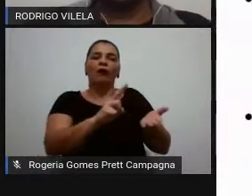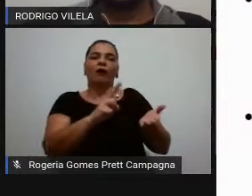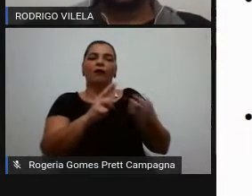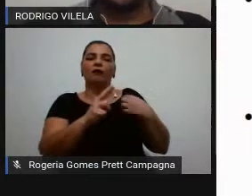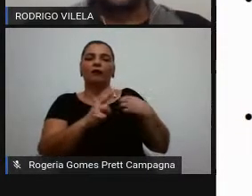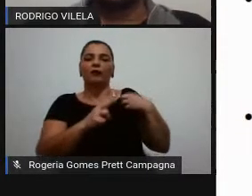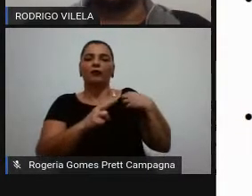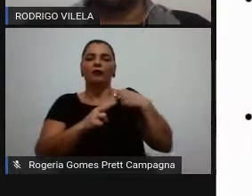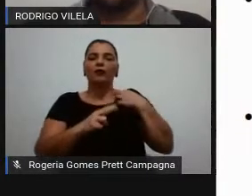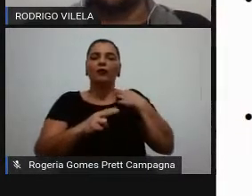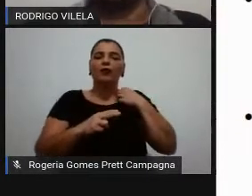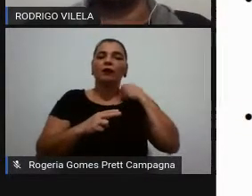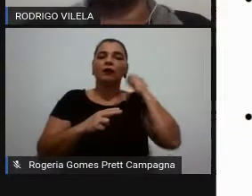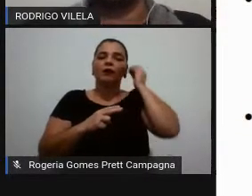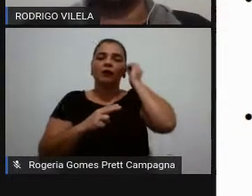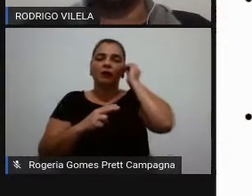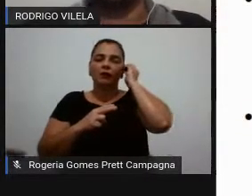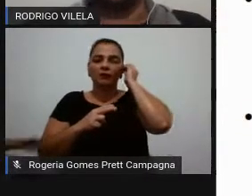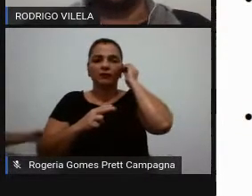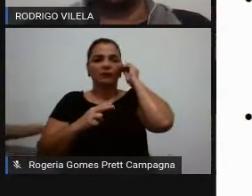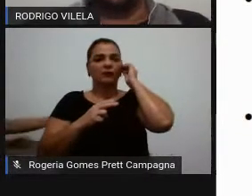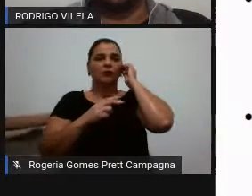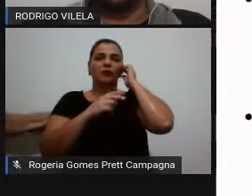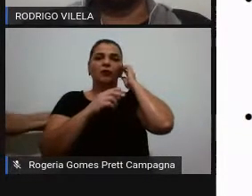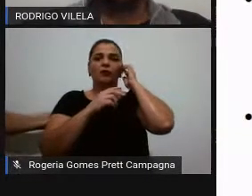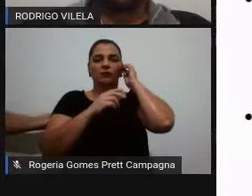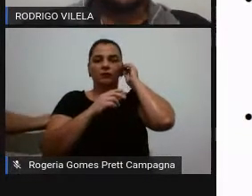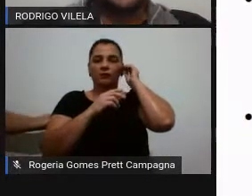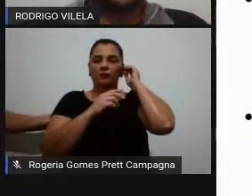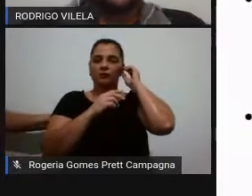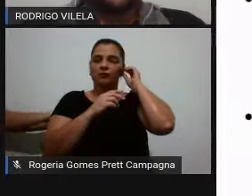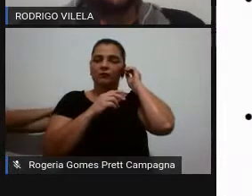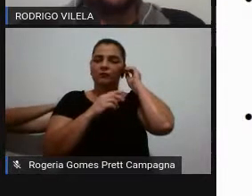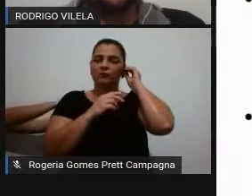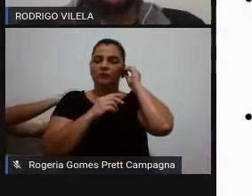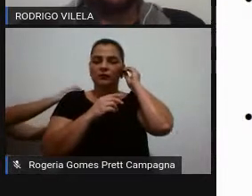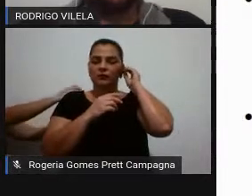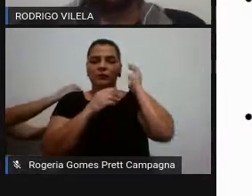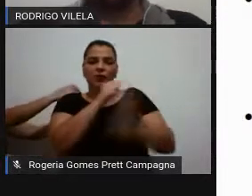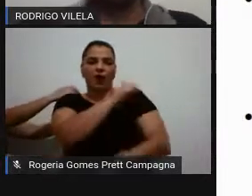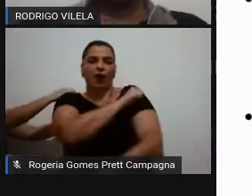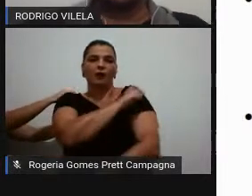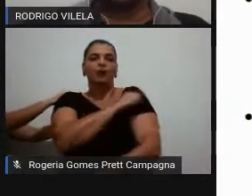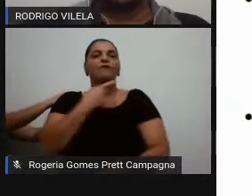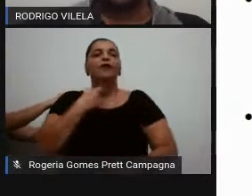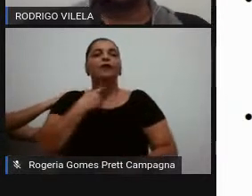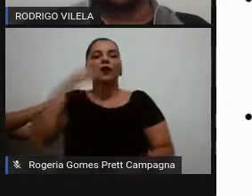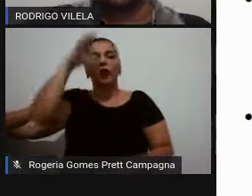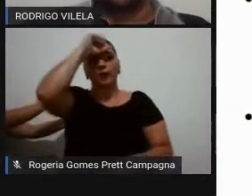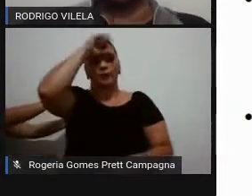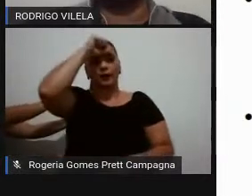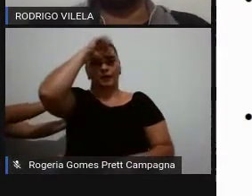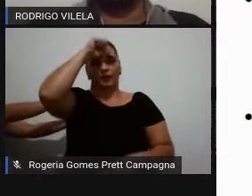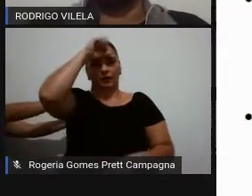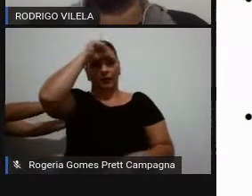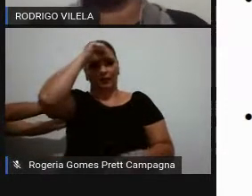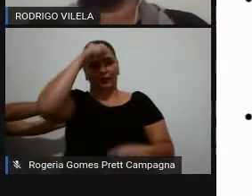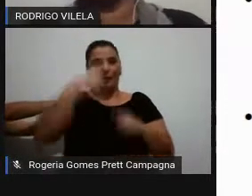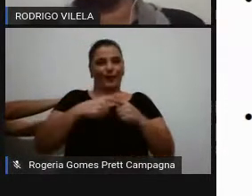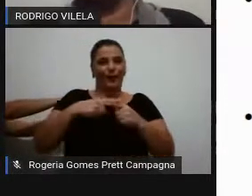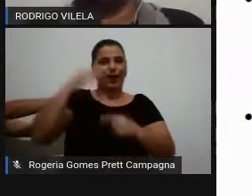que a gente pudesse provocar no estudante essa vontade de aprender, que a gente não perdesse isso que a gente já